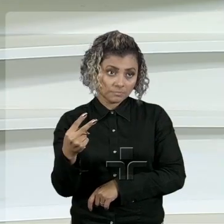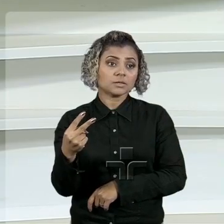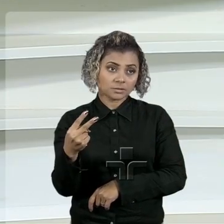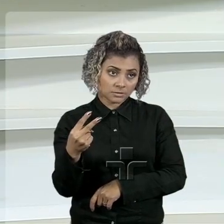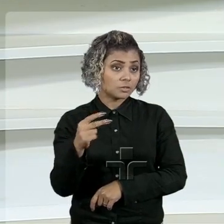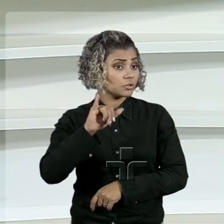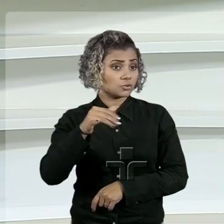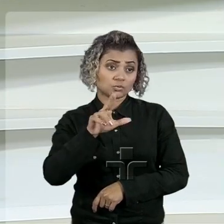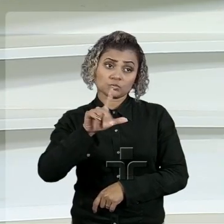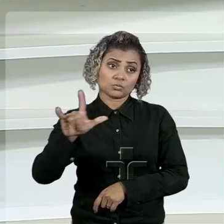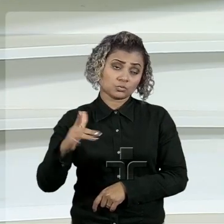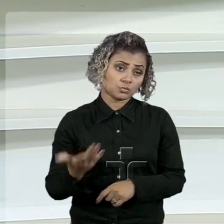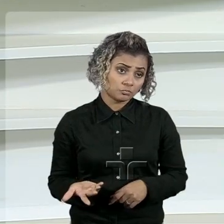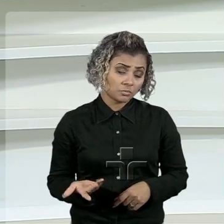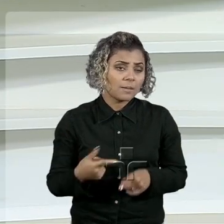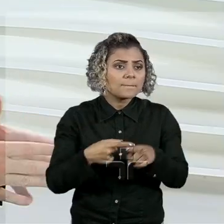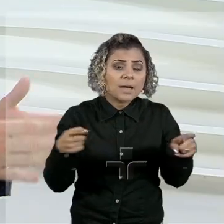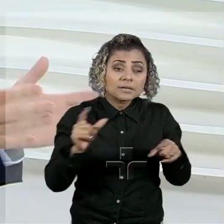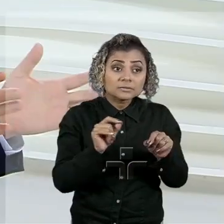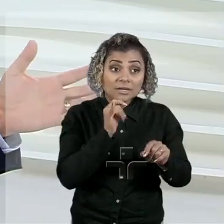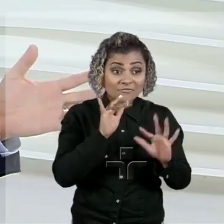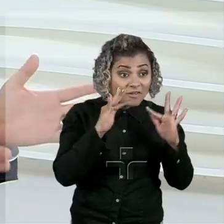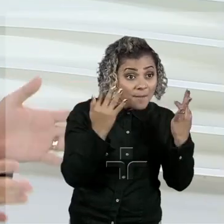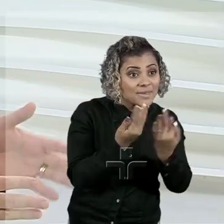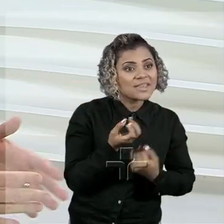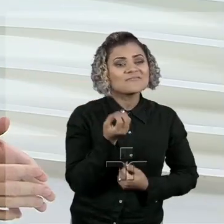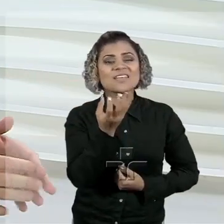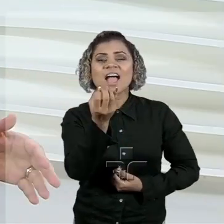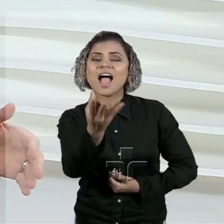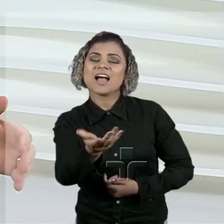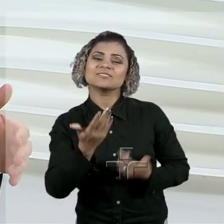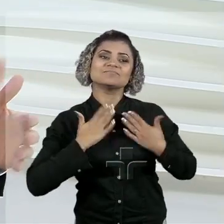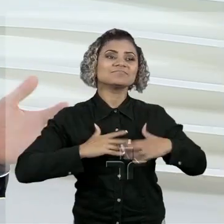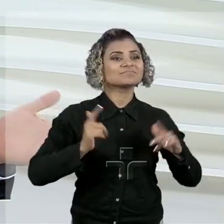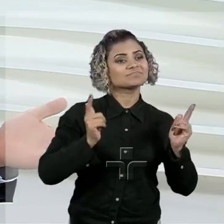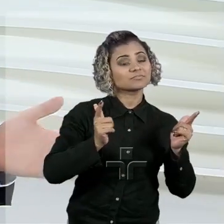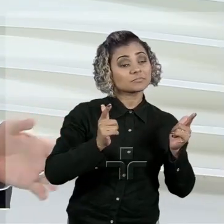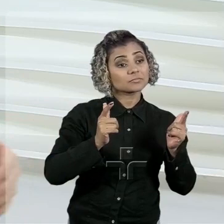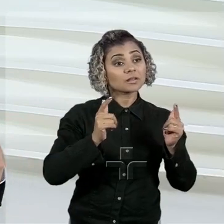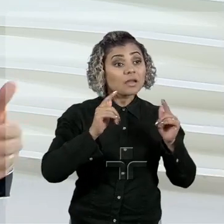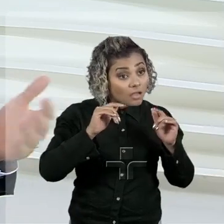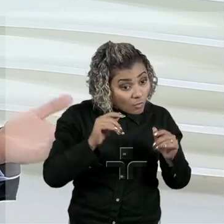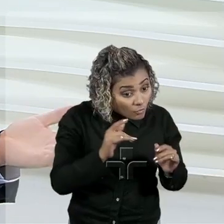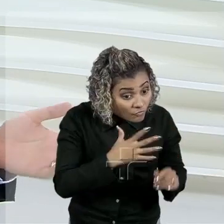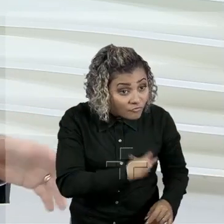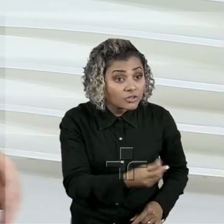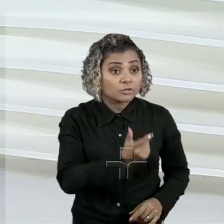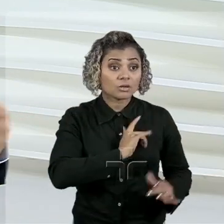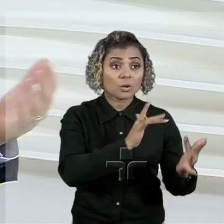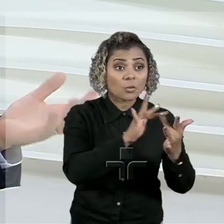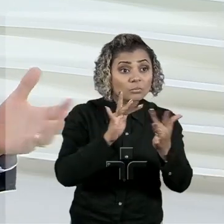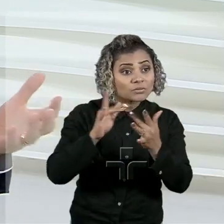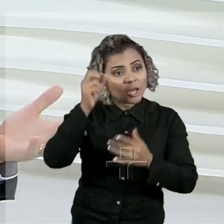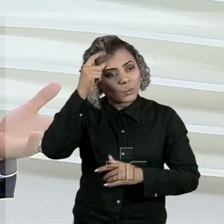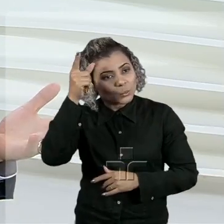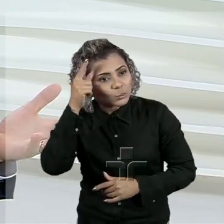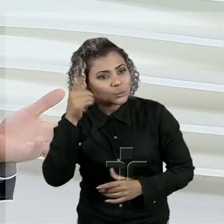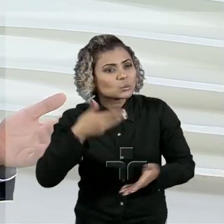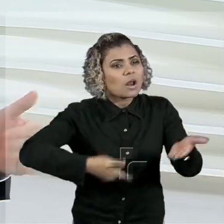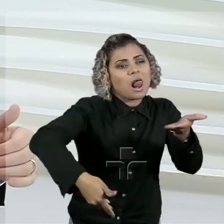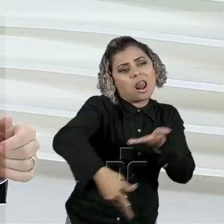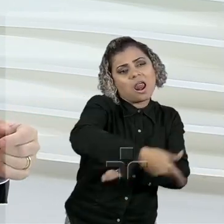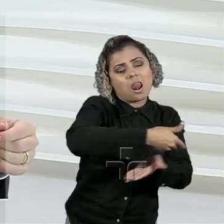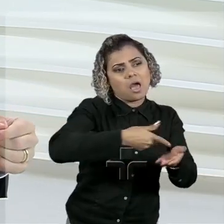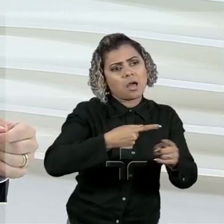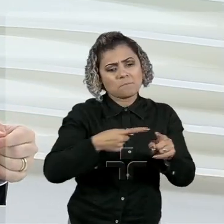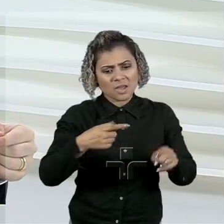período de julho. O que acontece é que, para aquela família que viaja, o filho tem contato maravilhoso com cultura, com isso, com aquilo,